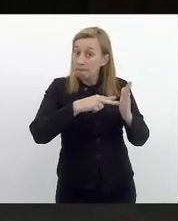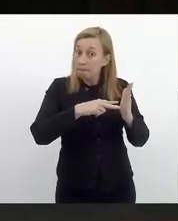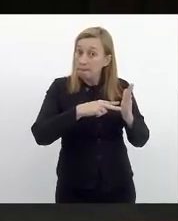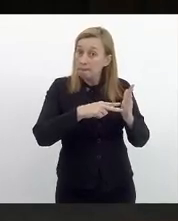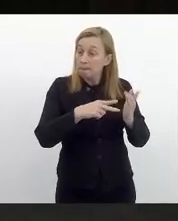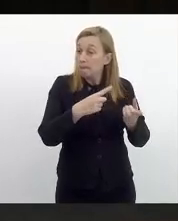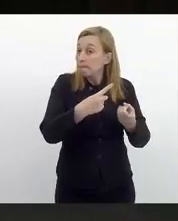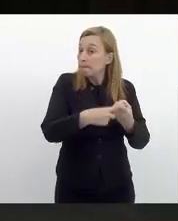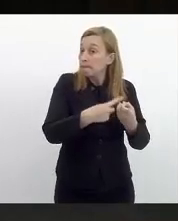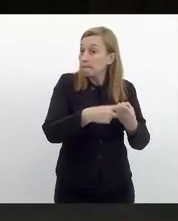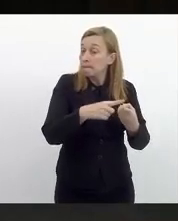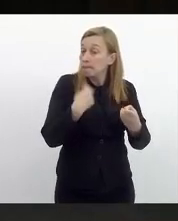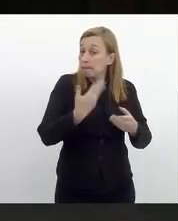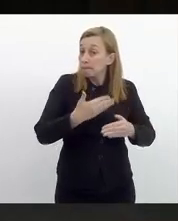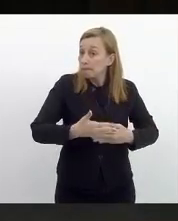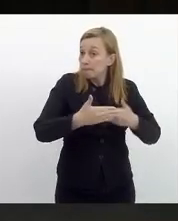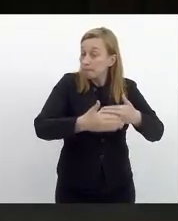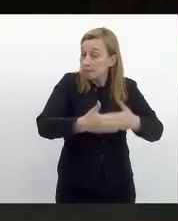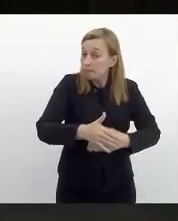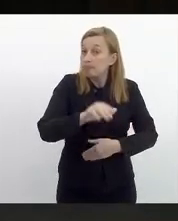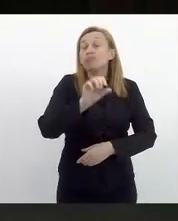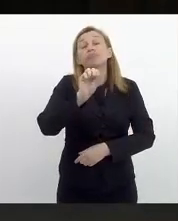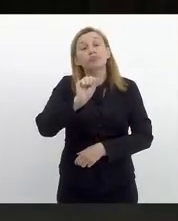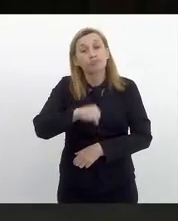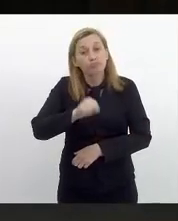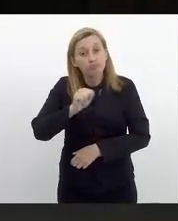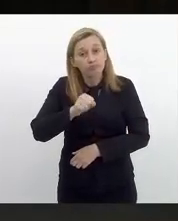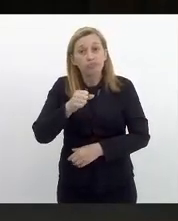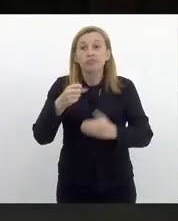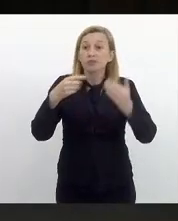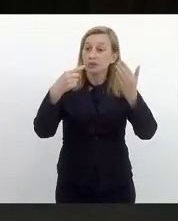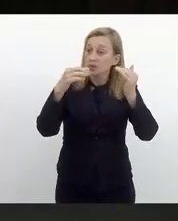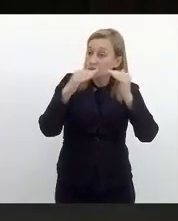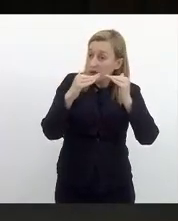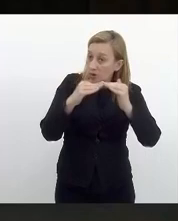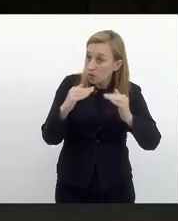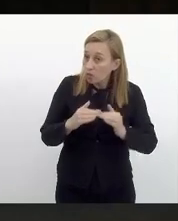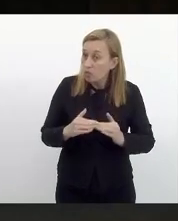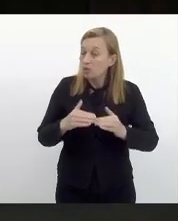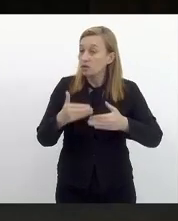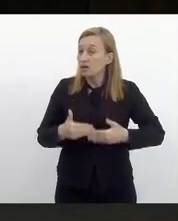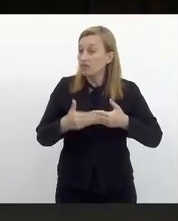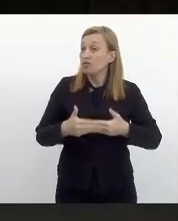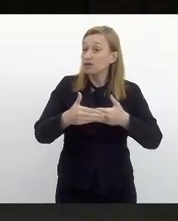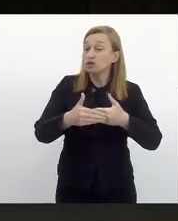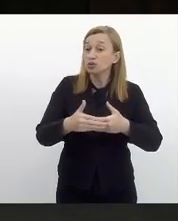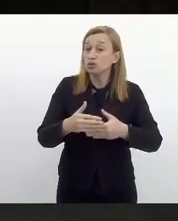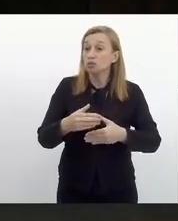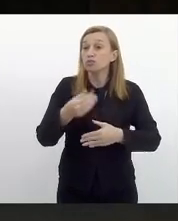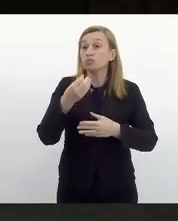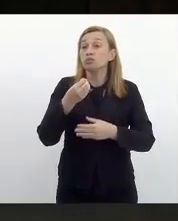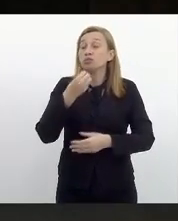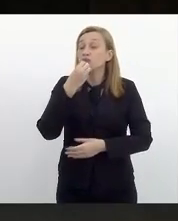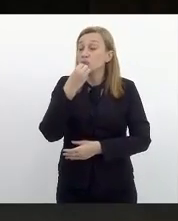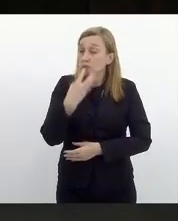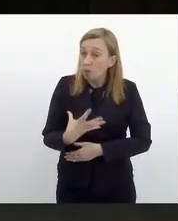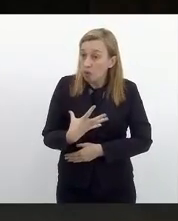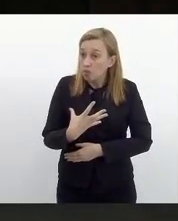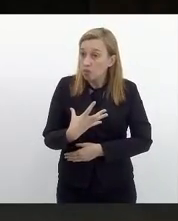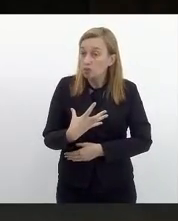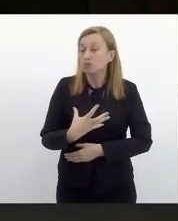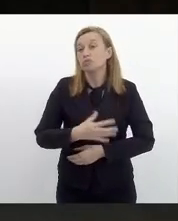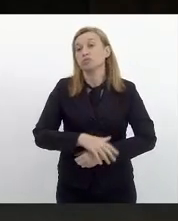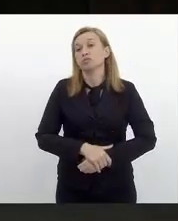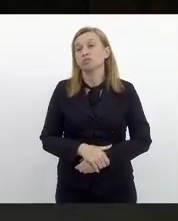que nós avançamos sim nos acordos nós fizemos sim avanços muito